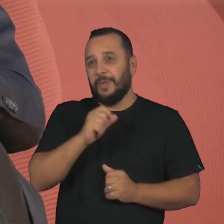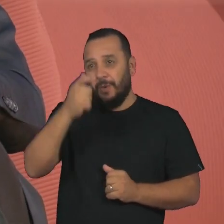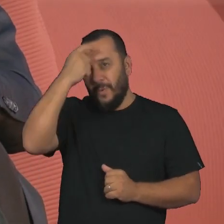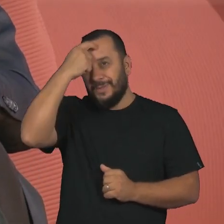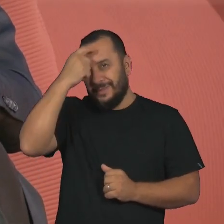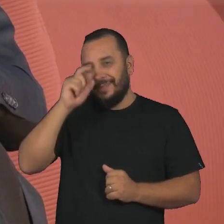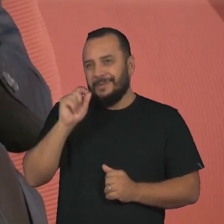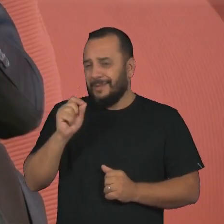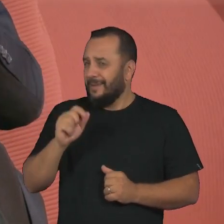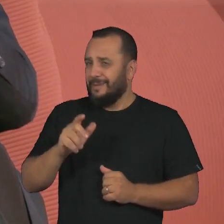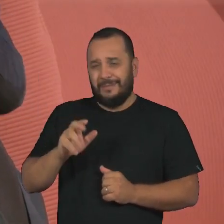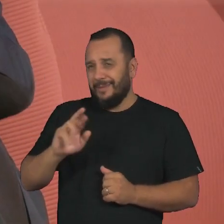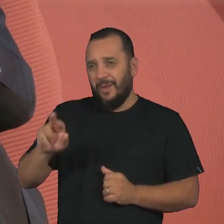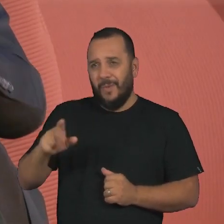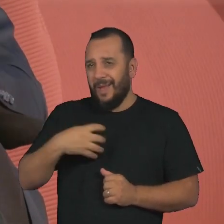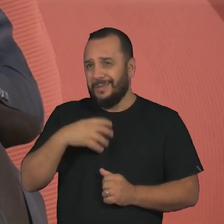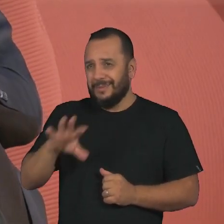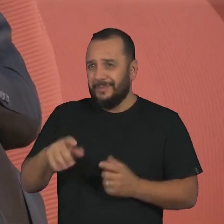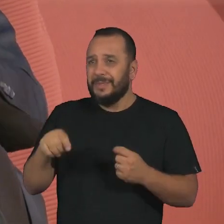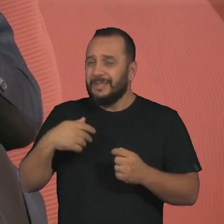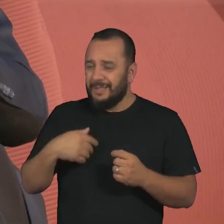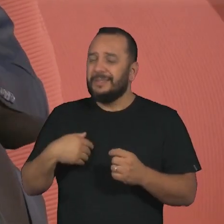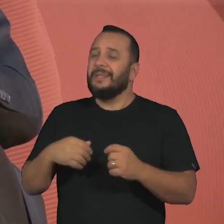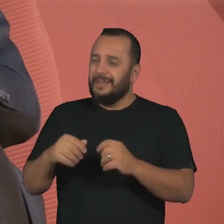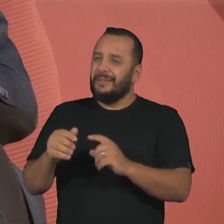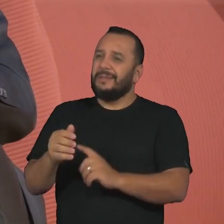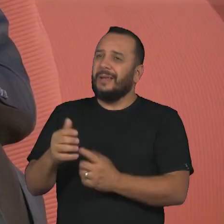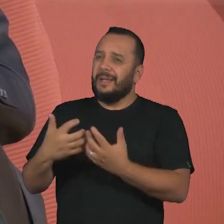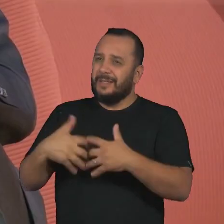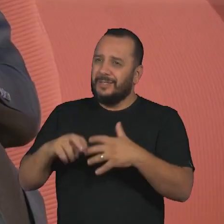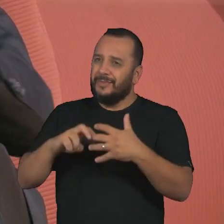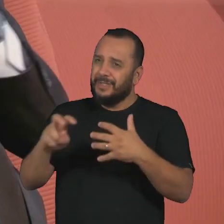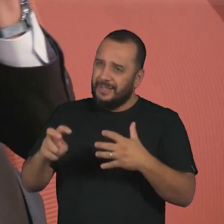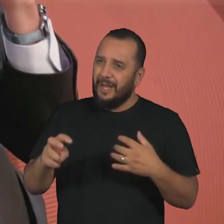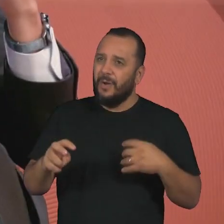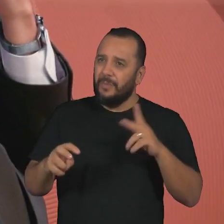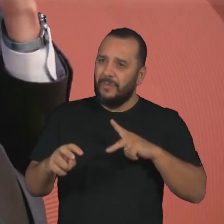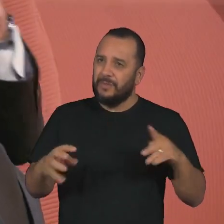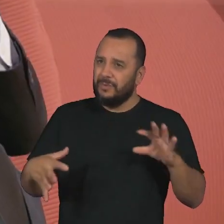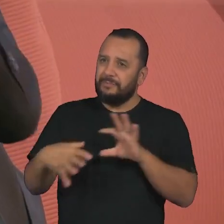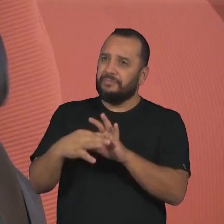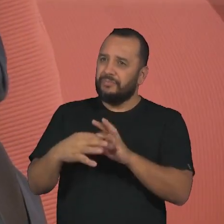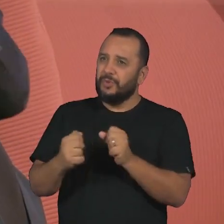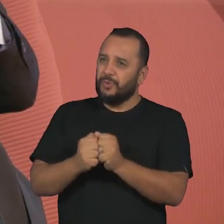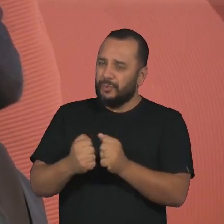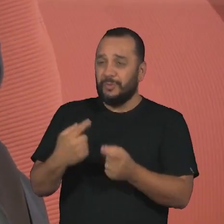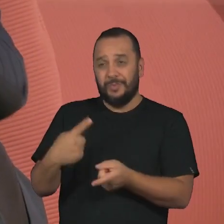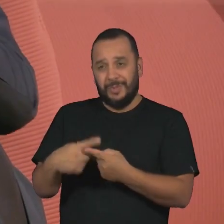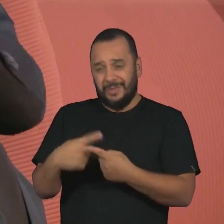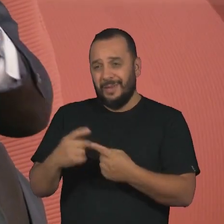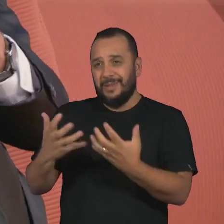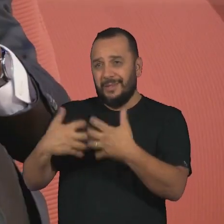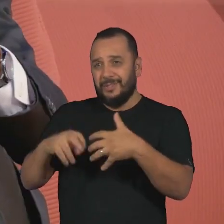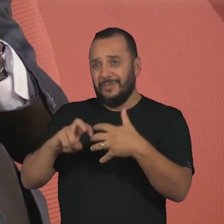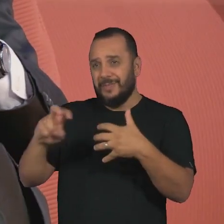não, a gente precisa estar junto com isso. A inteligência artificial, no fundo, ela é uma série de memórias que são